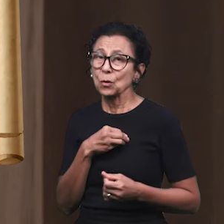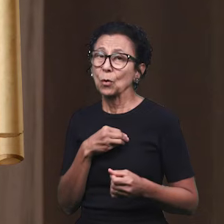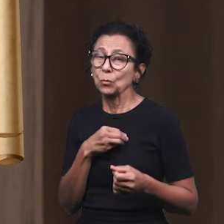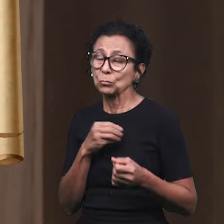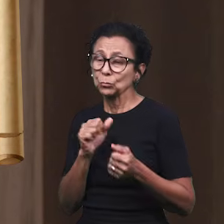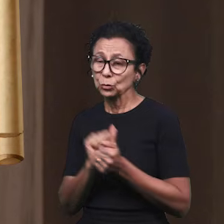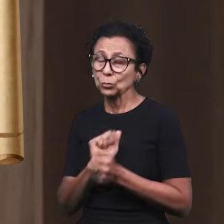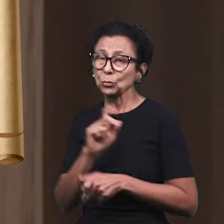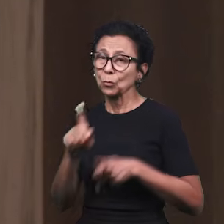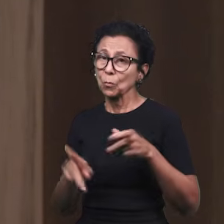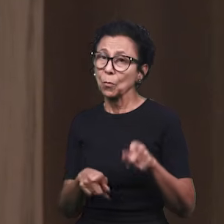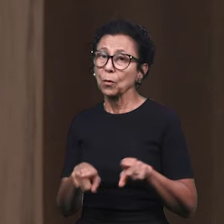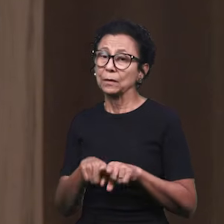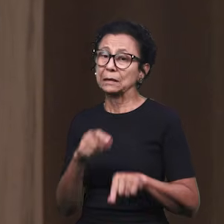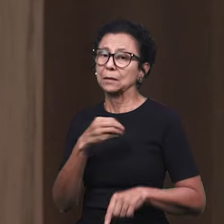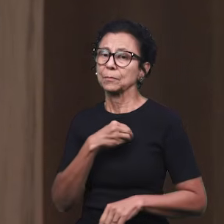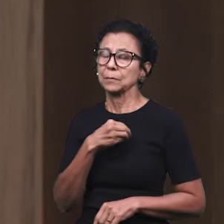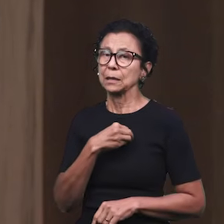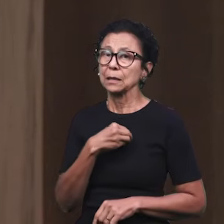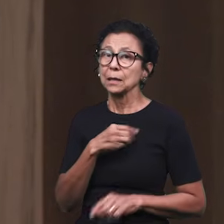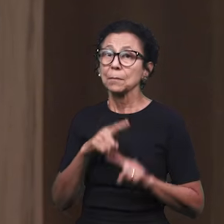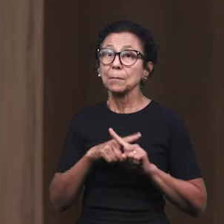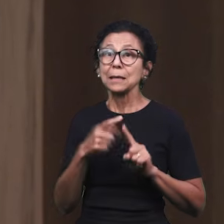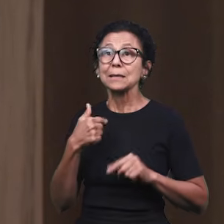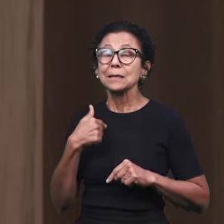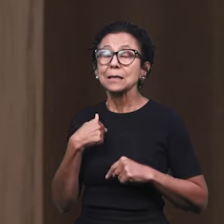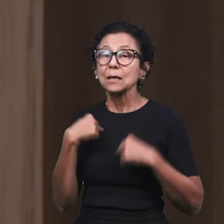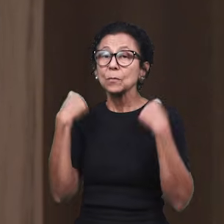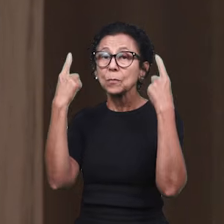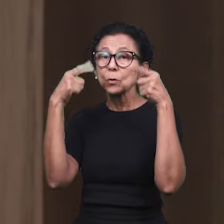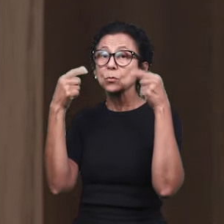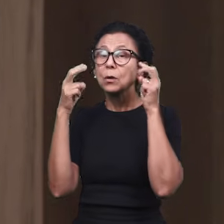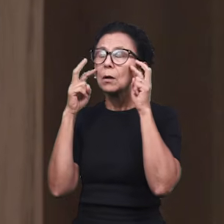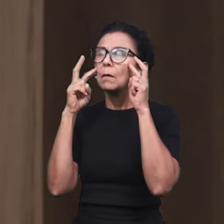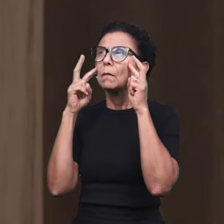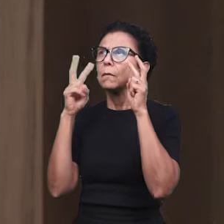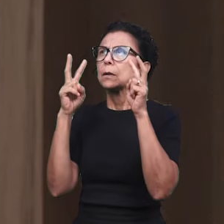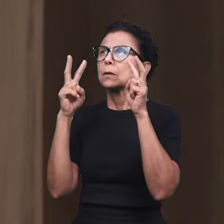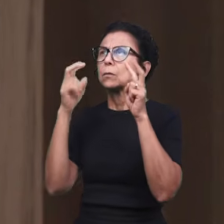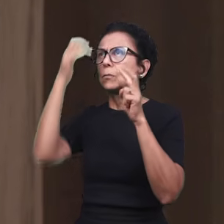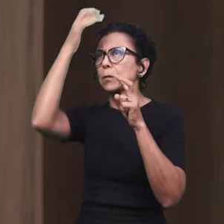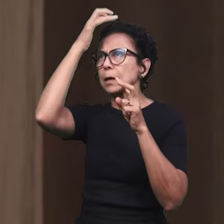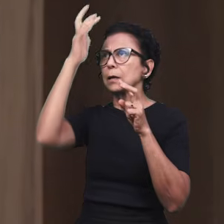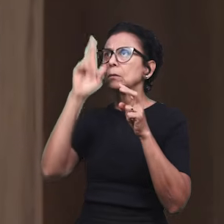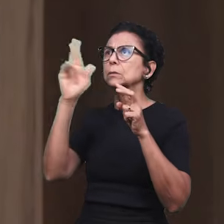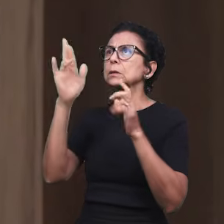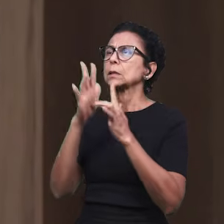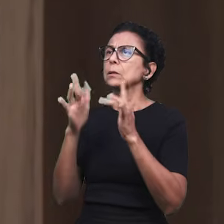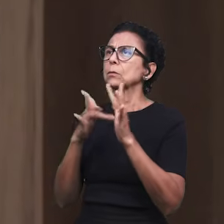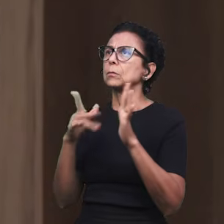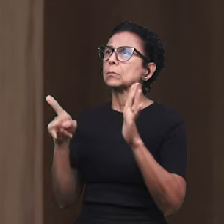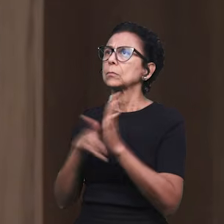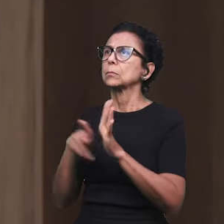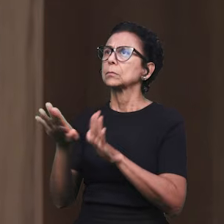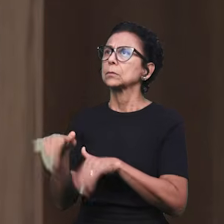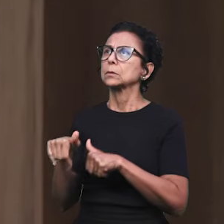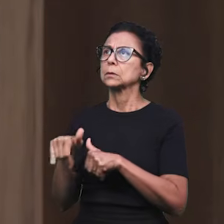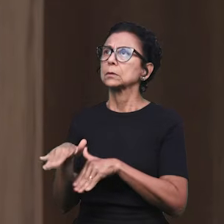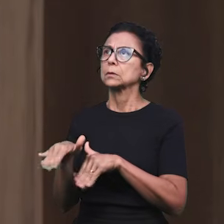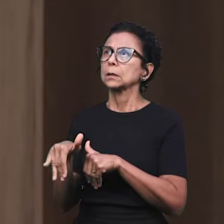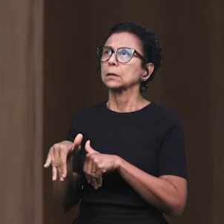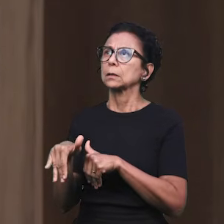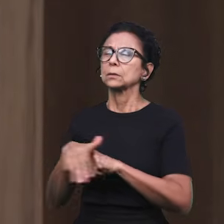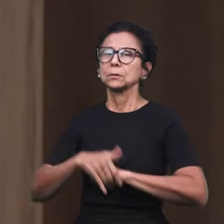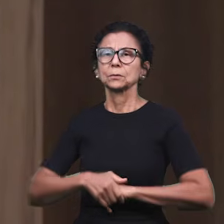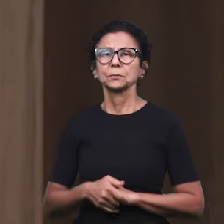dos Exércitos. Então, naquele momento, Pedro e os discípulos e os demais